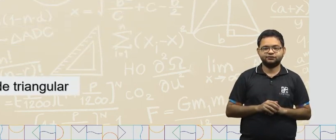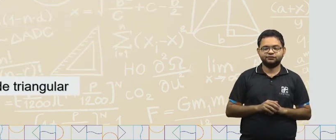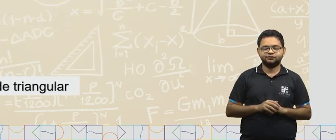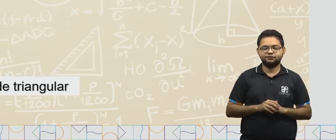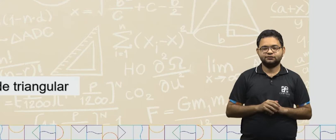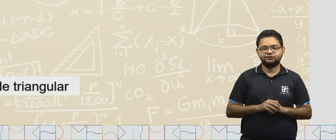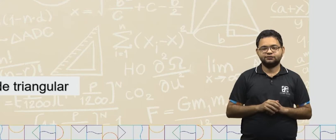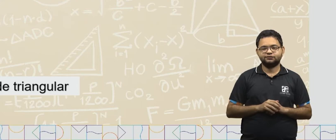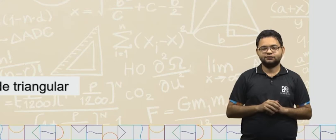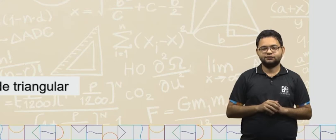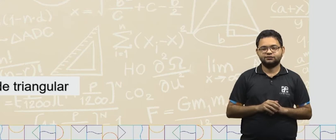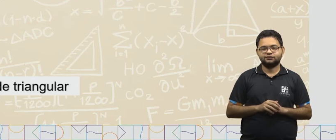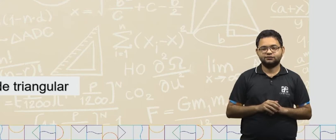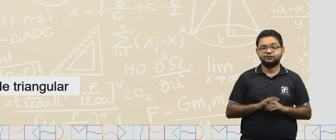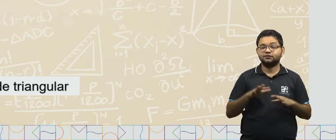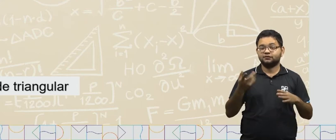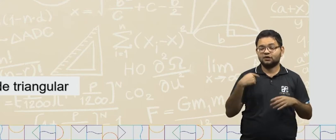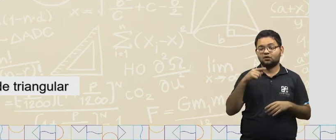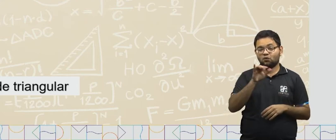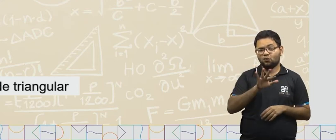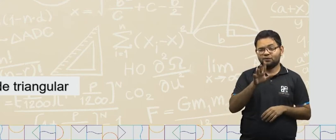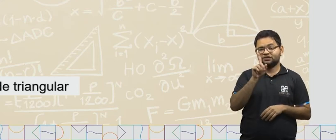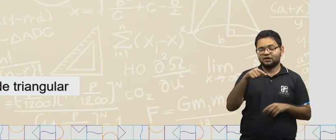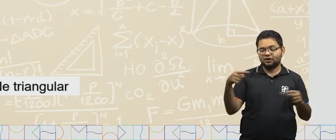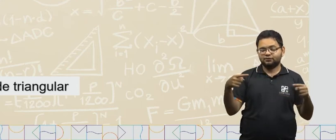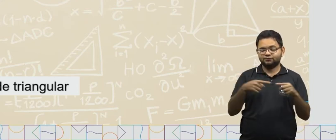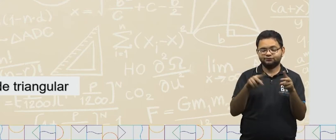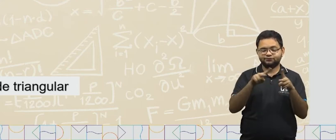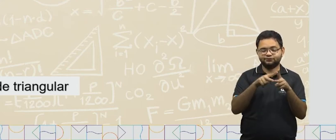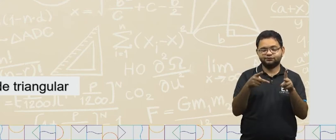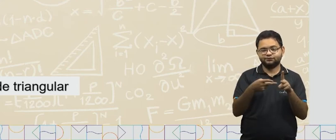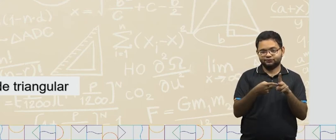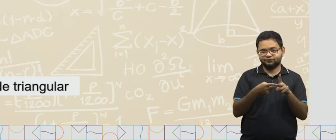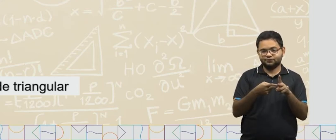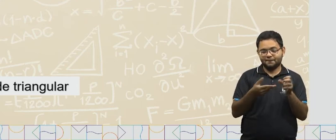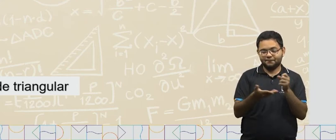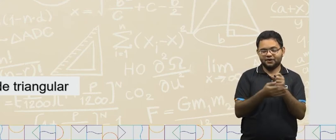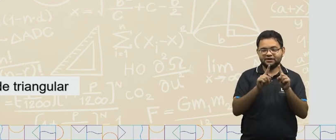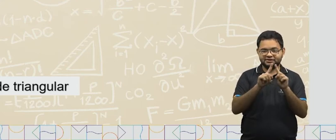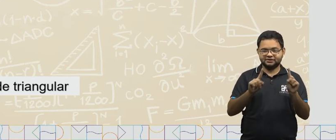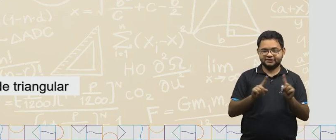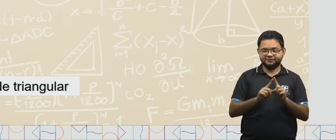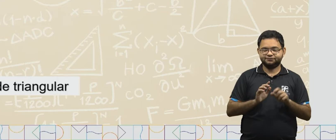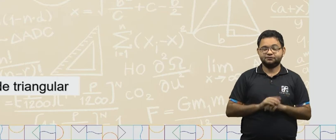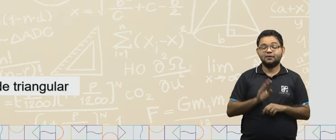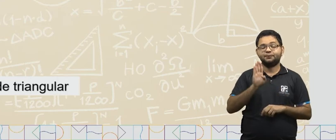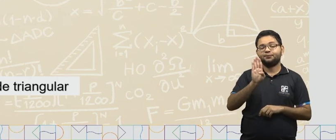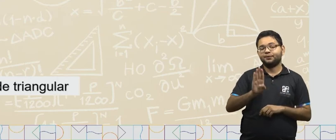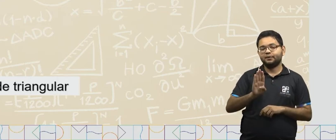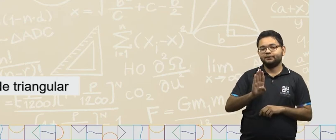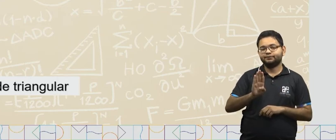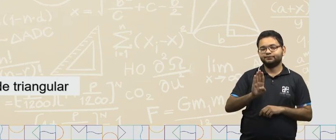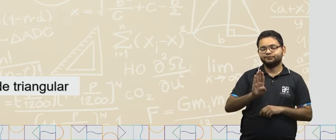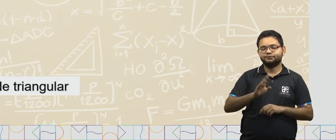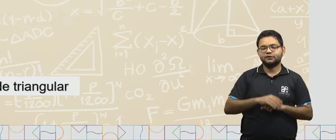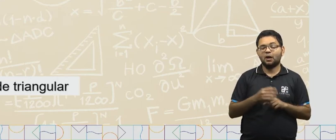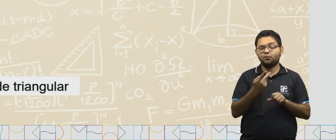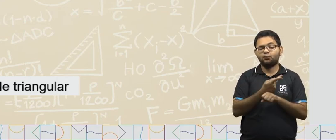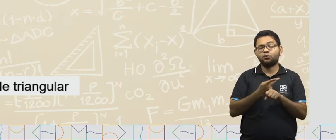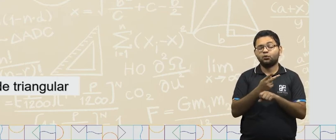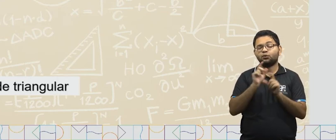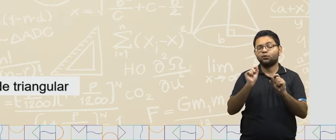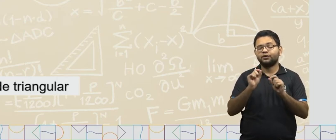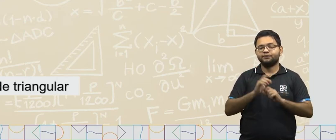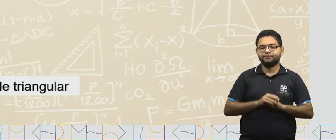figura planificada, é a planificação de uma pirâmide triangular. Letra B. Procuramos